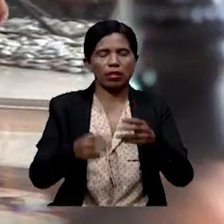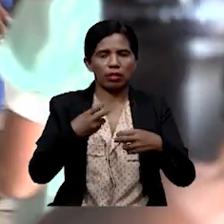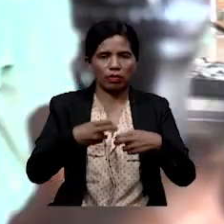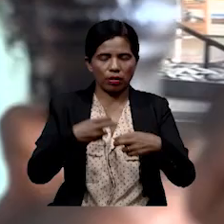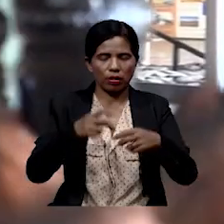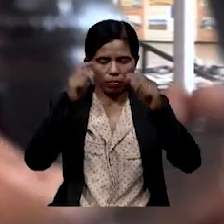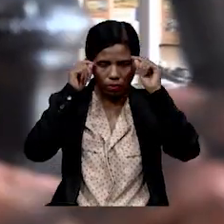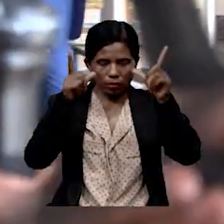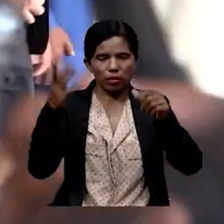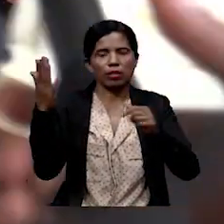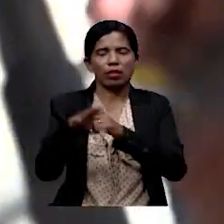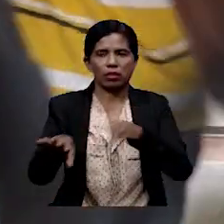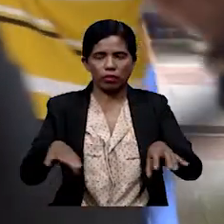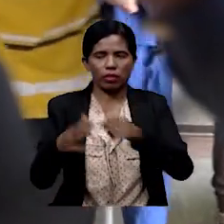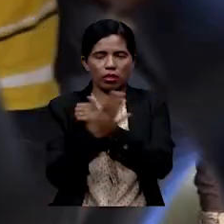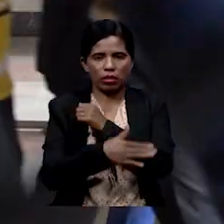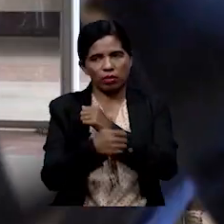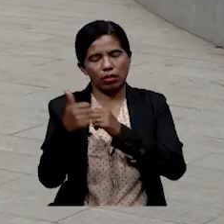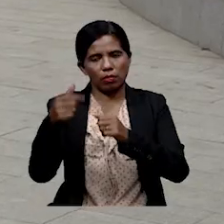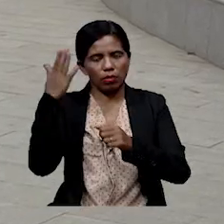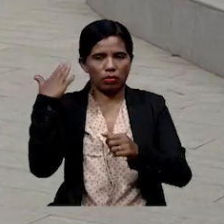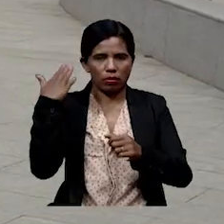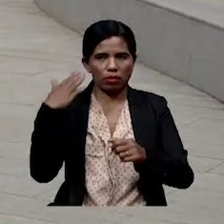ba serviço e railiur tamba antes ne